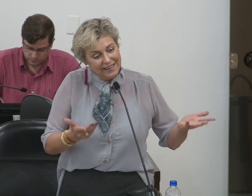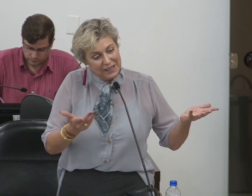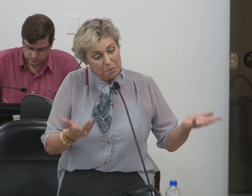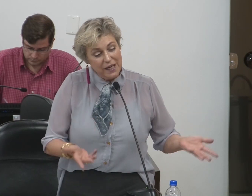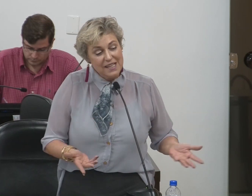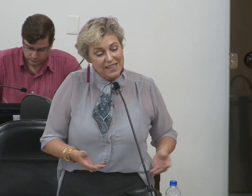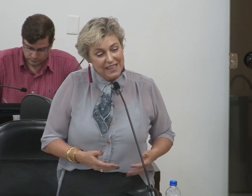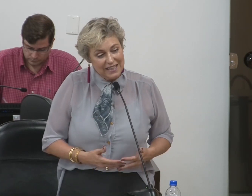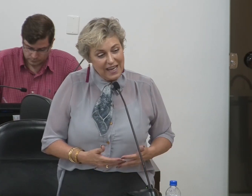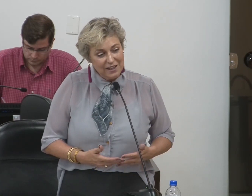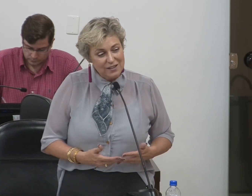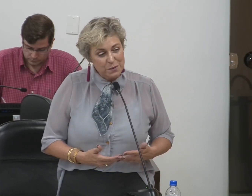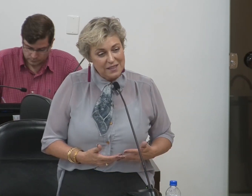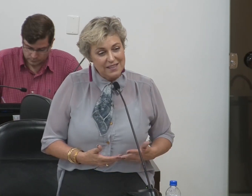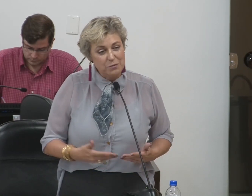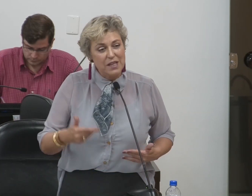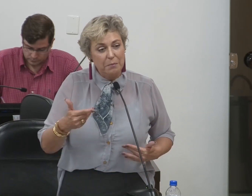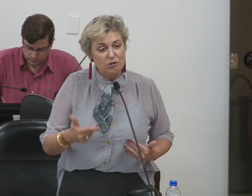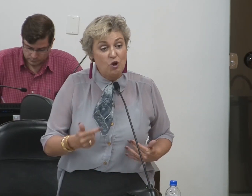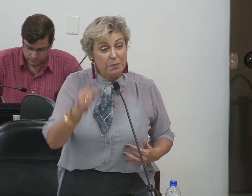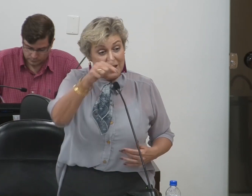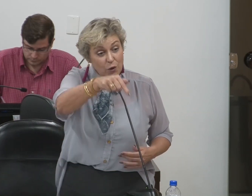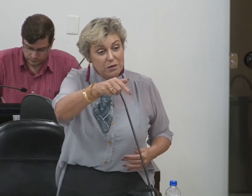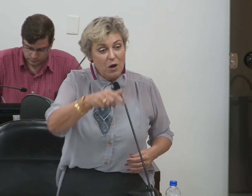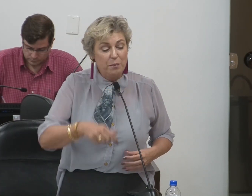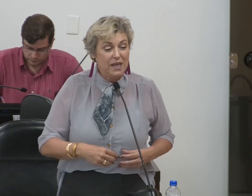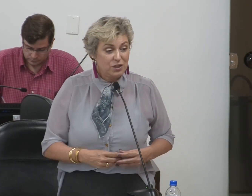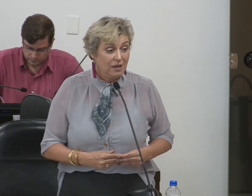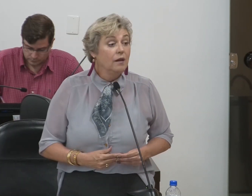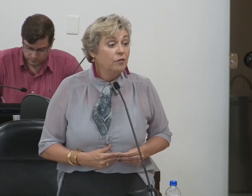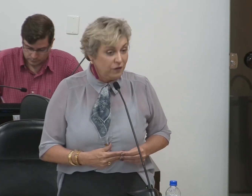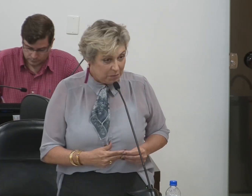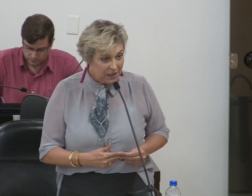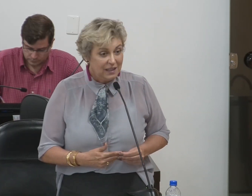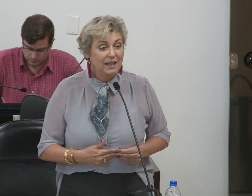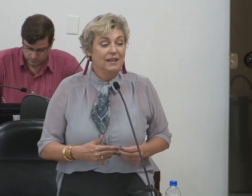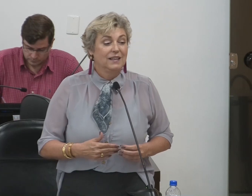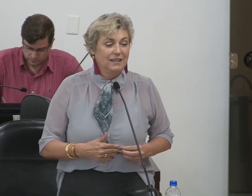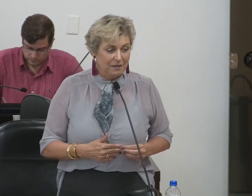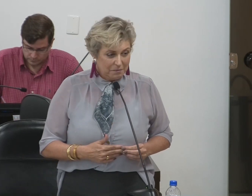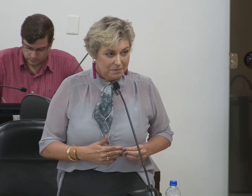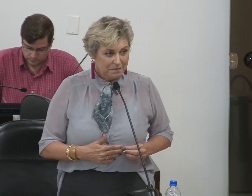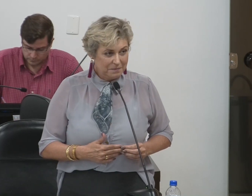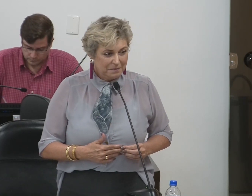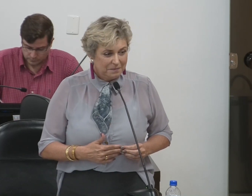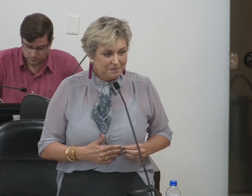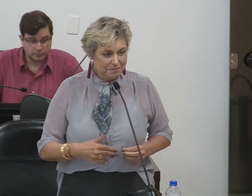cada empresa que tem, nós precisamos da mão de obra normalmente feminina.